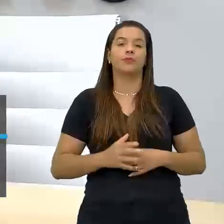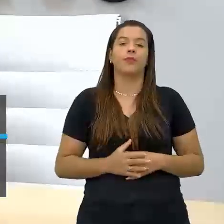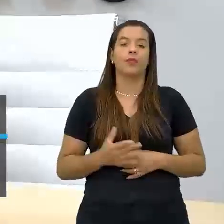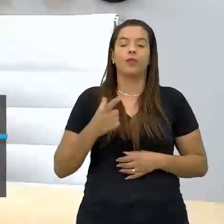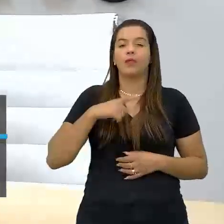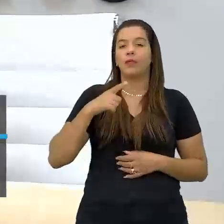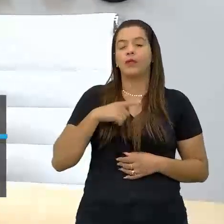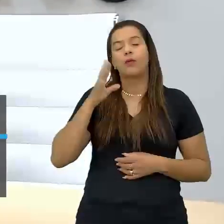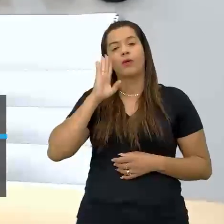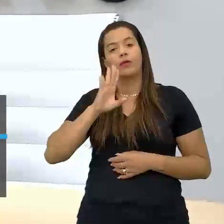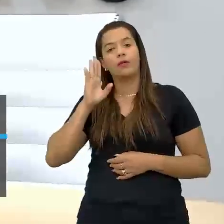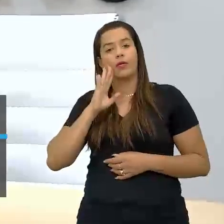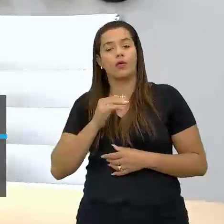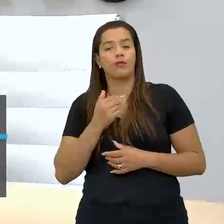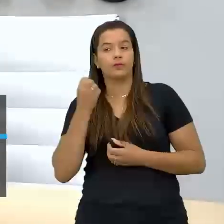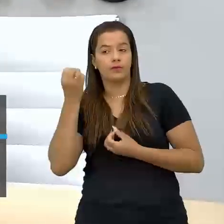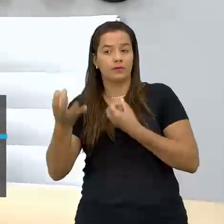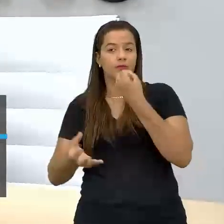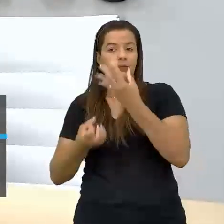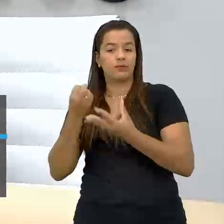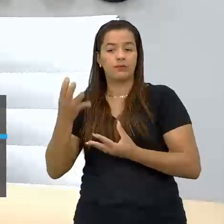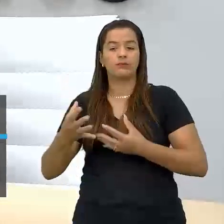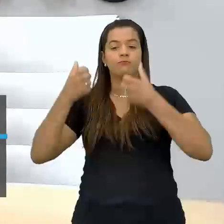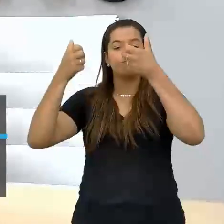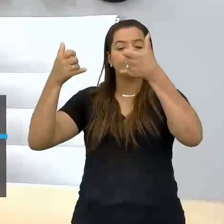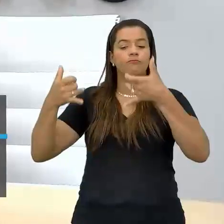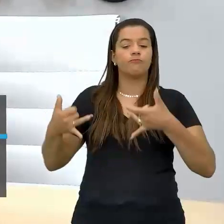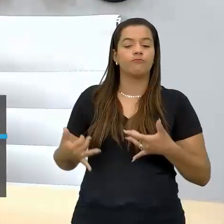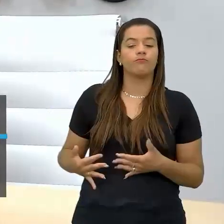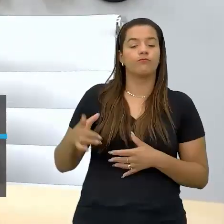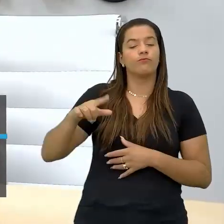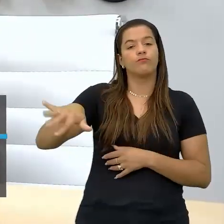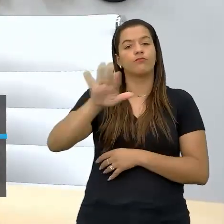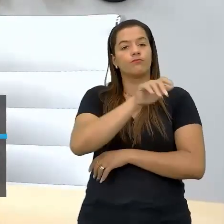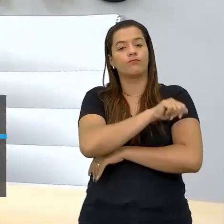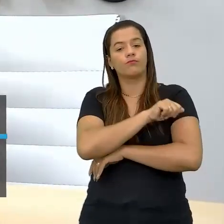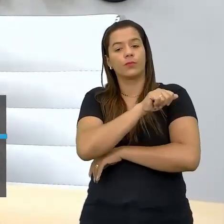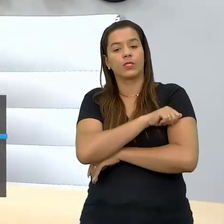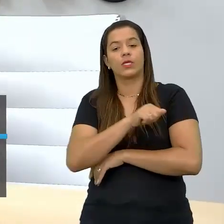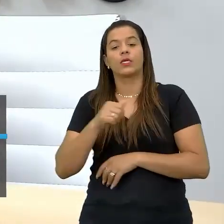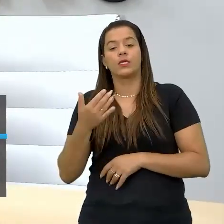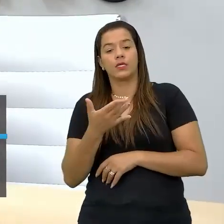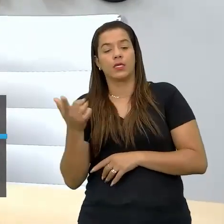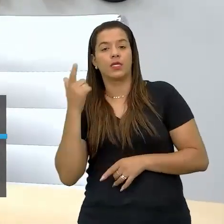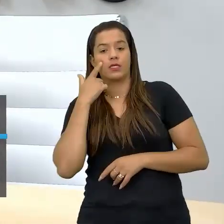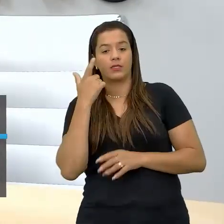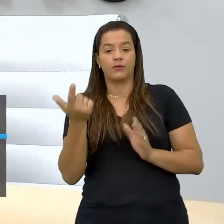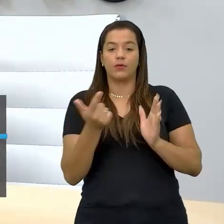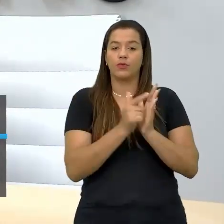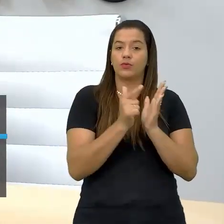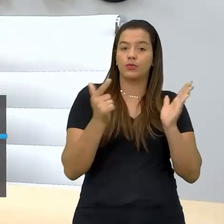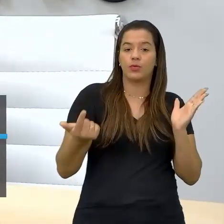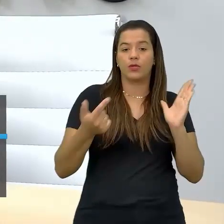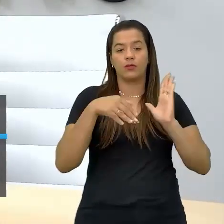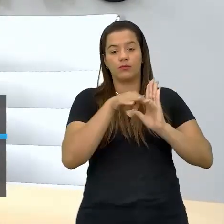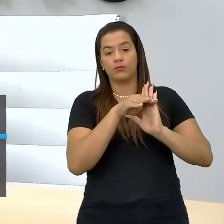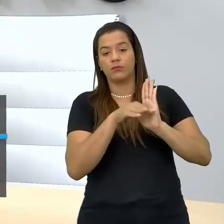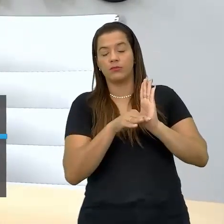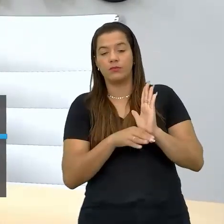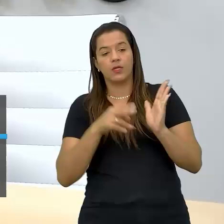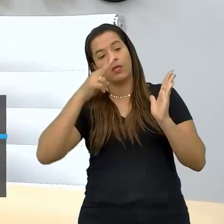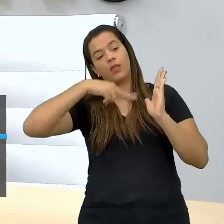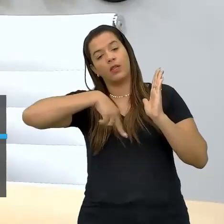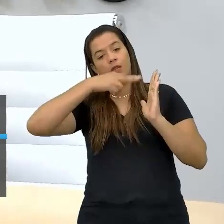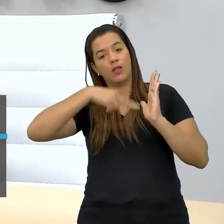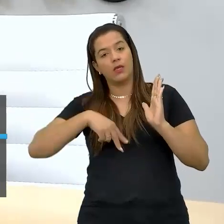o professor passar para os alunos, eles darem uma olhada, eles lerem, né, alguns artigos dessa lei, ou talvez a lei inteira, e